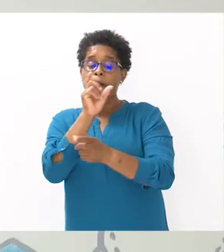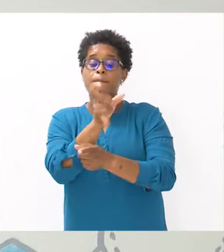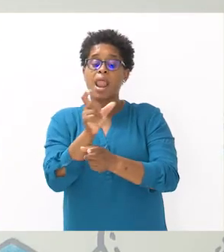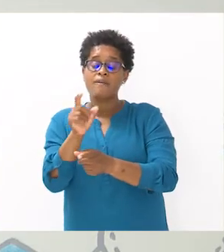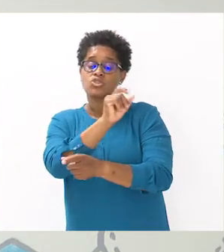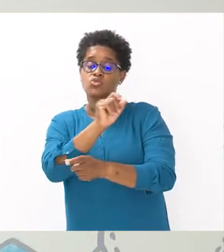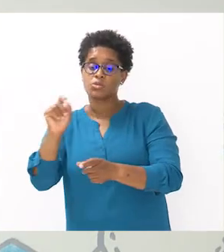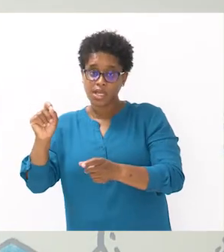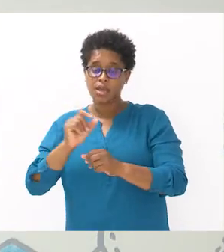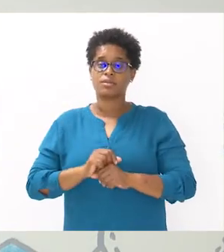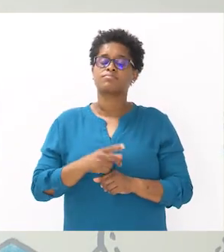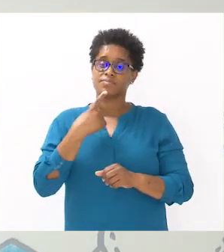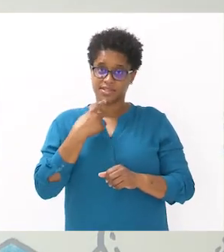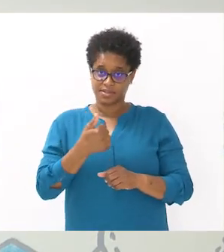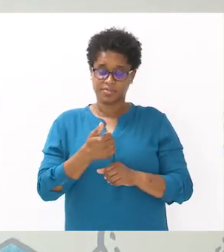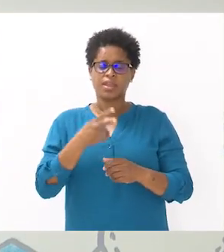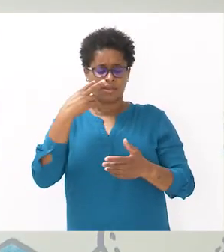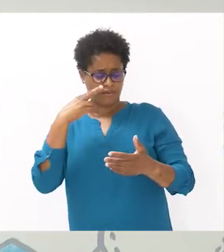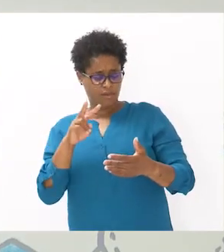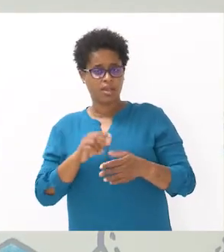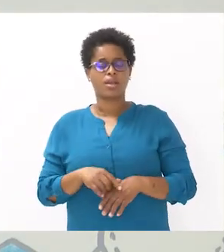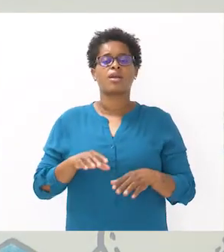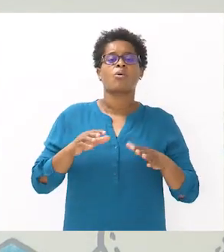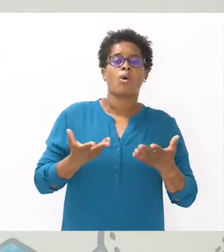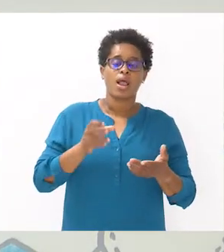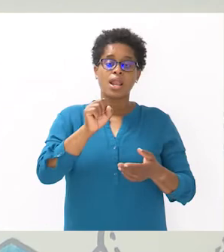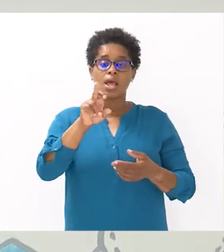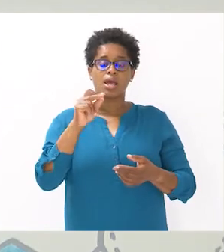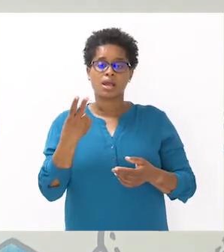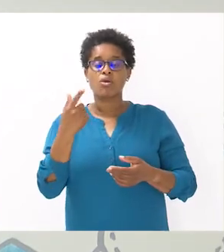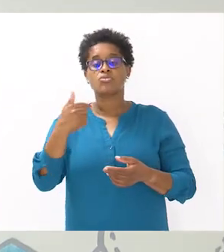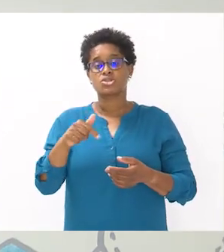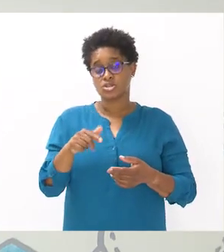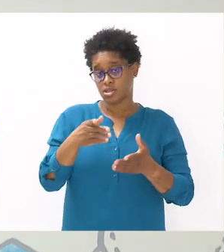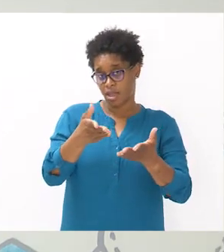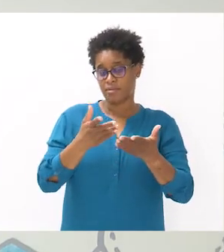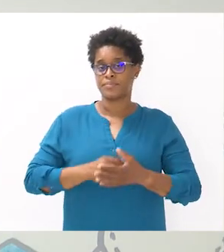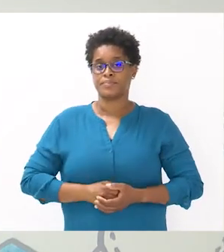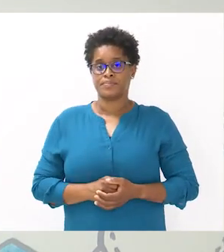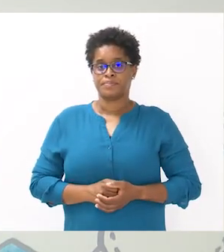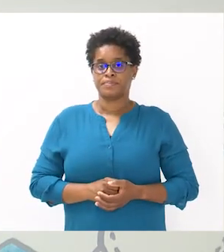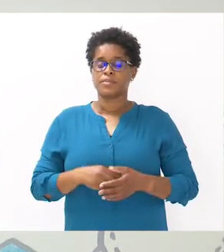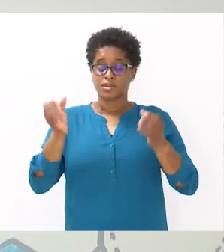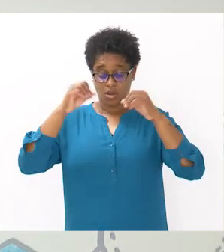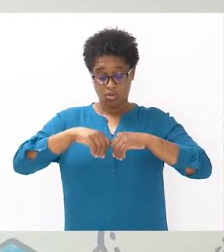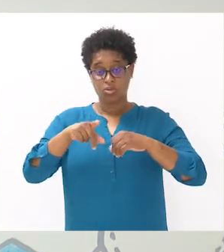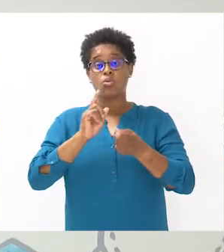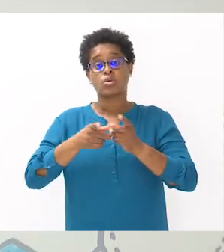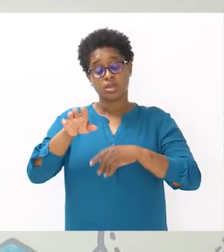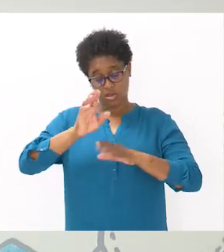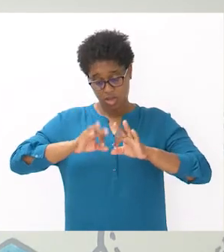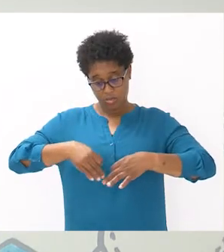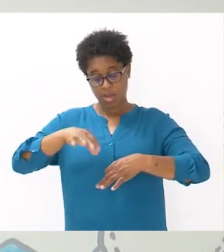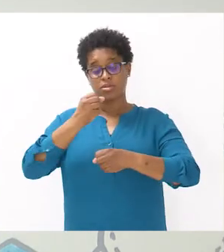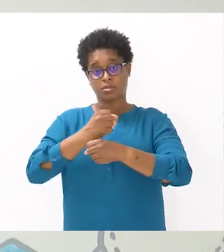palavras sublinhadas, tá bem? E ver em que grau é que se encontram, de acordo com aquilo que nós acabamos